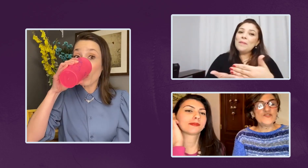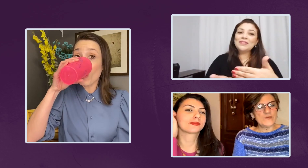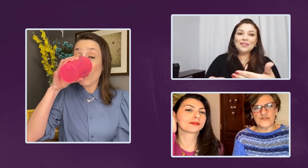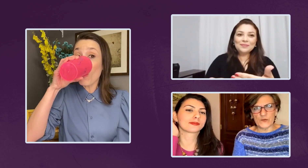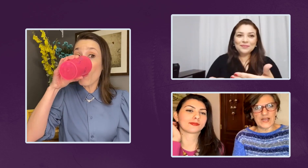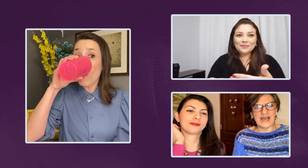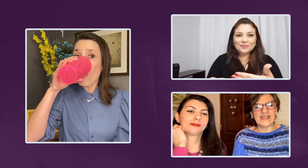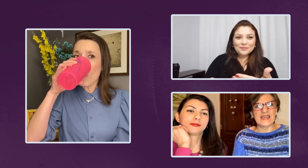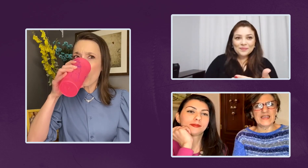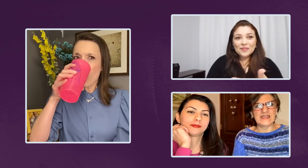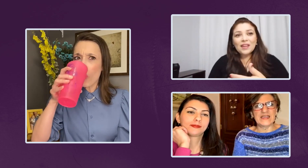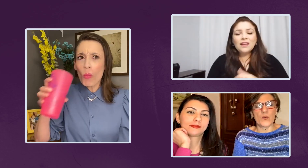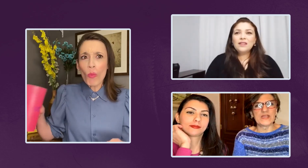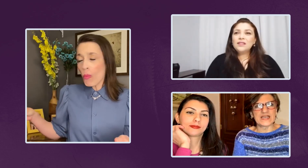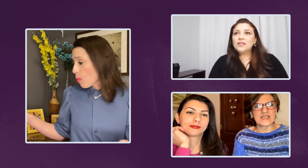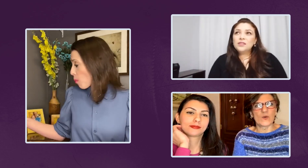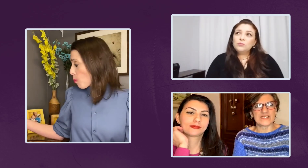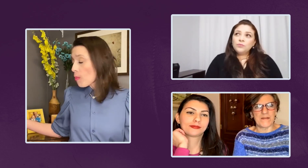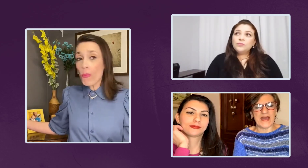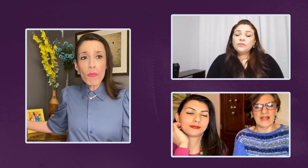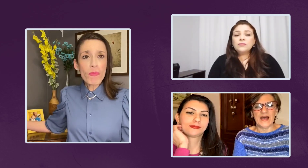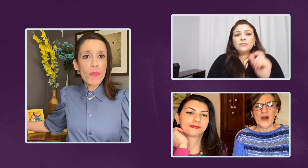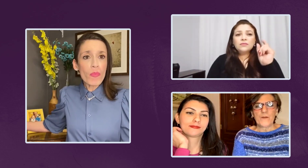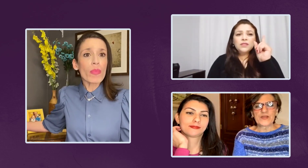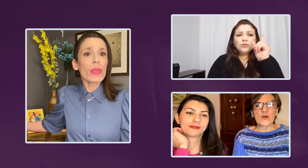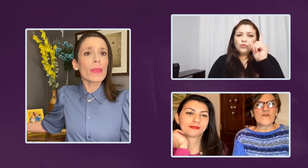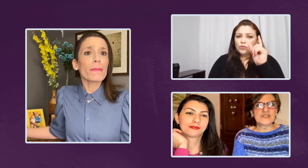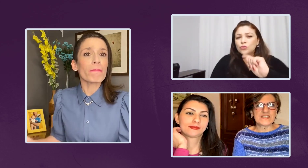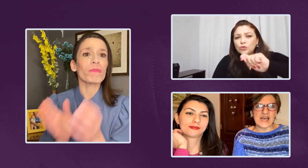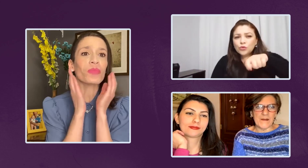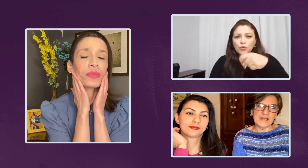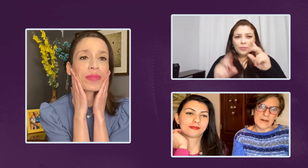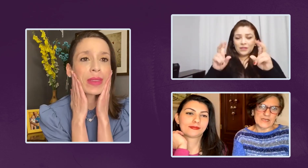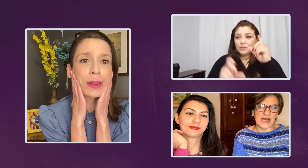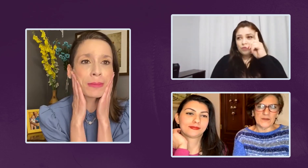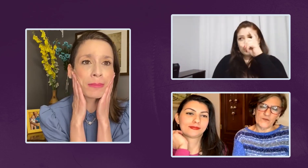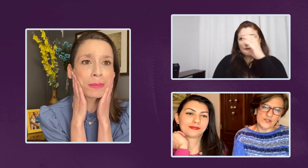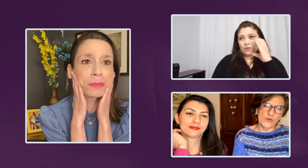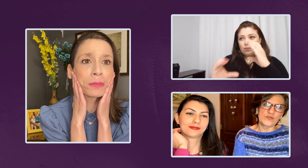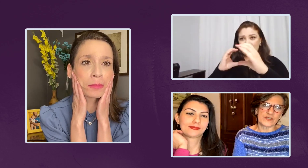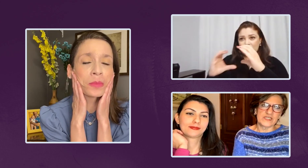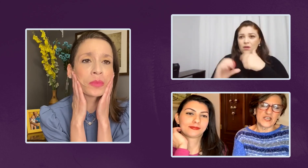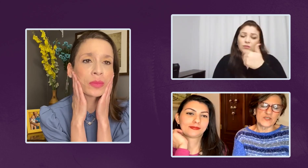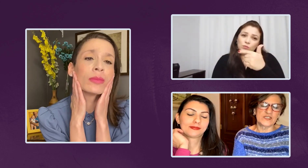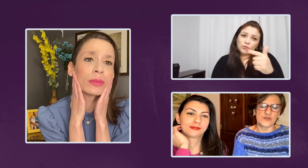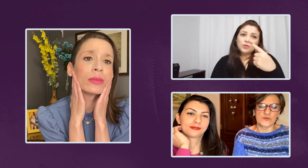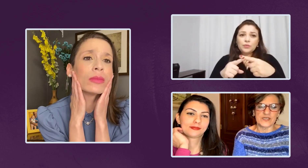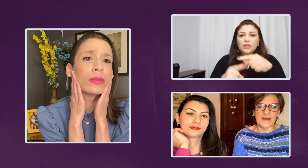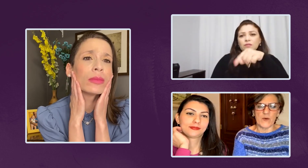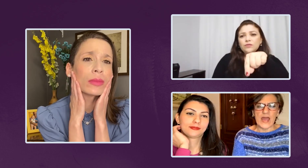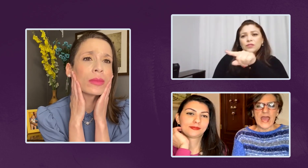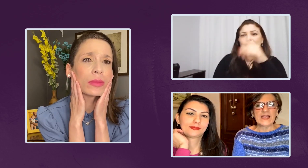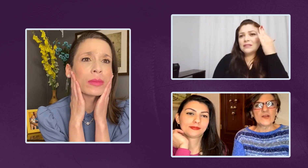Não tivemos dificuldade de comunicação com a Isabela, porque, como você sabe, a Débora sabe, talvez outros que estejam assistindo